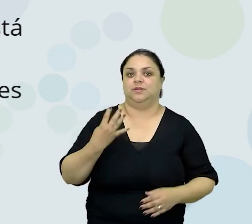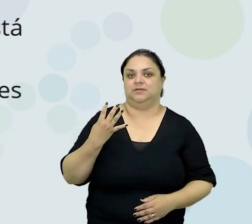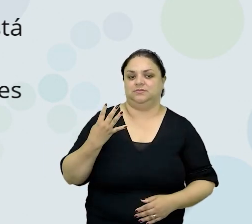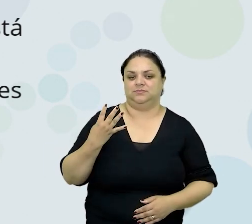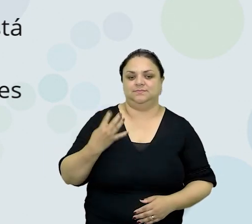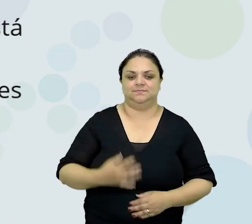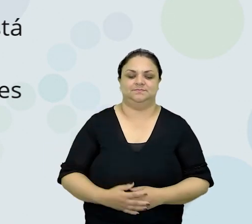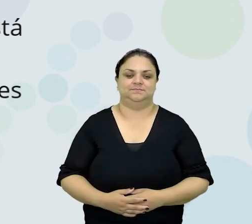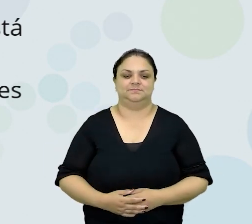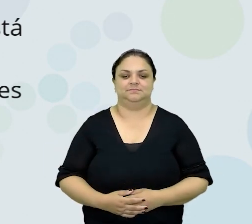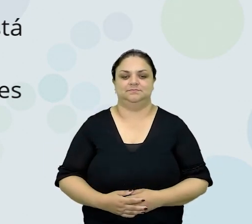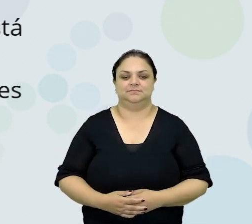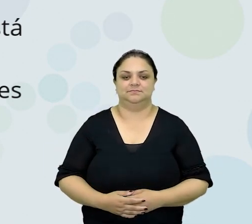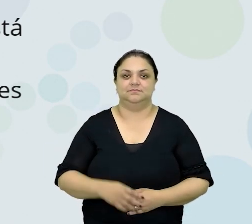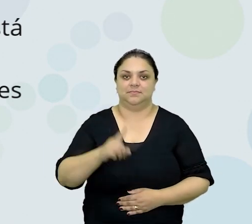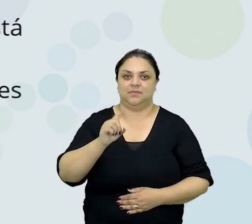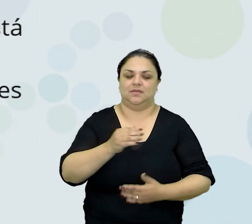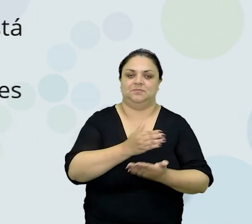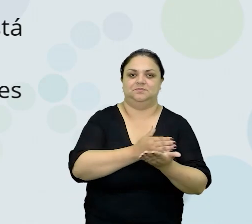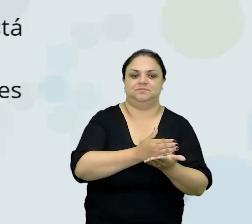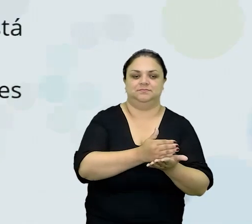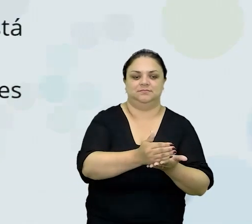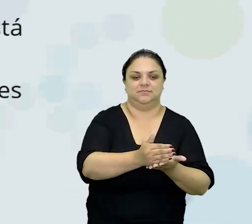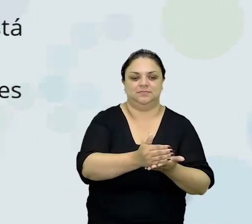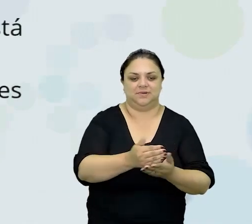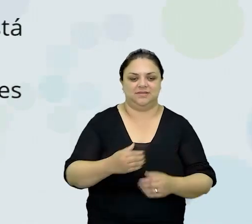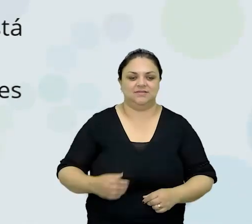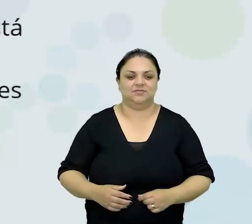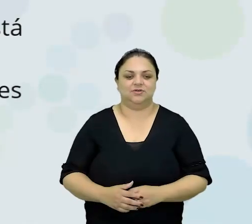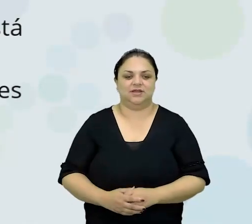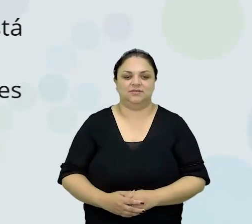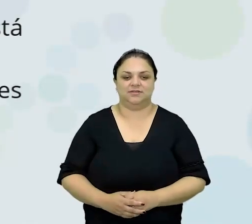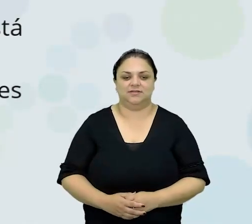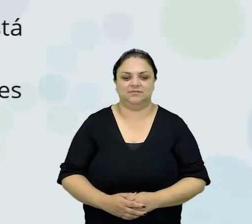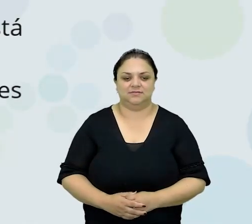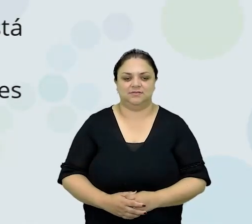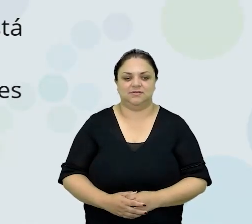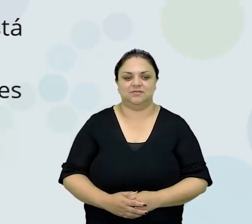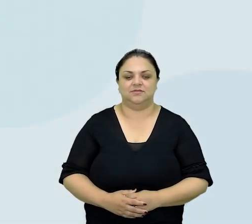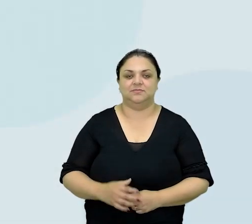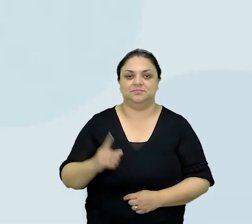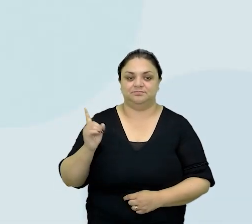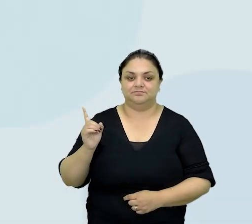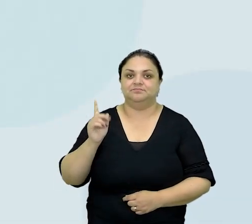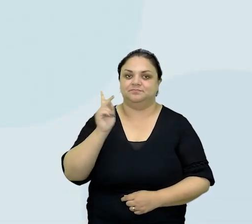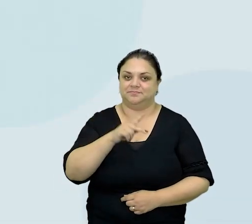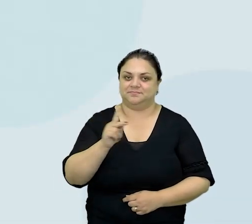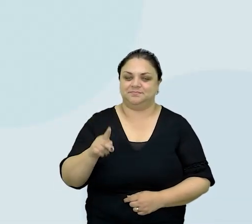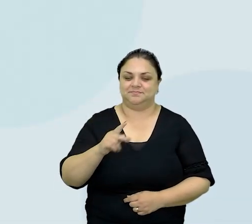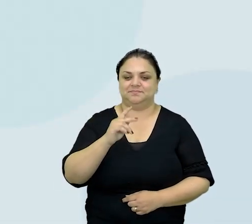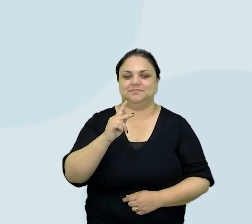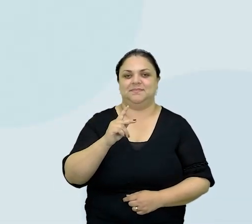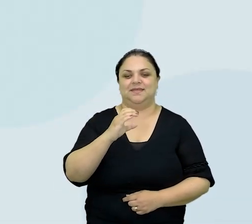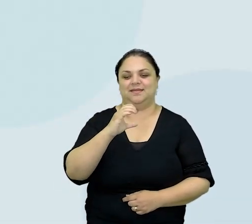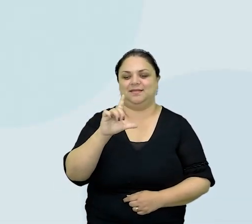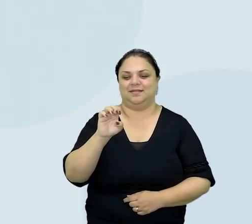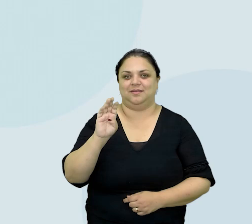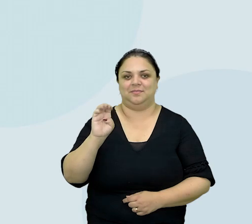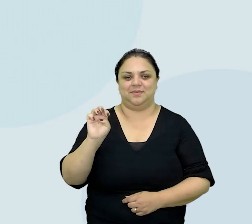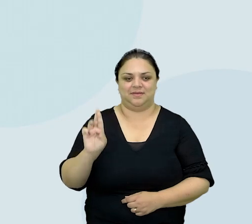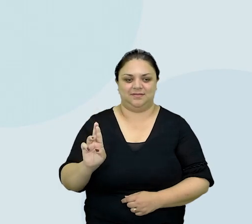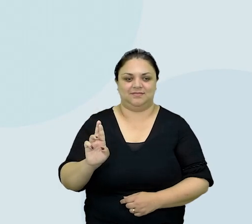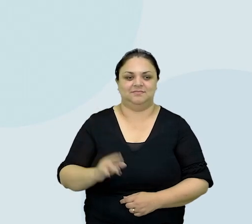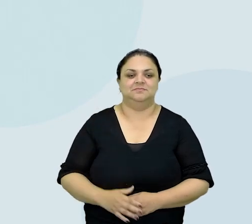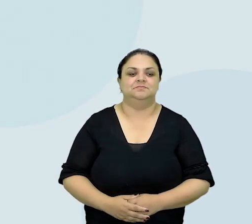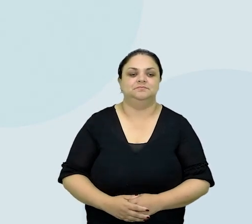4, que é uma atividade de introdução. Eu sou o professor Kleber Araújo e vamos dar uma olhadinha agora